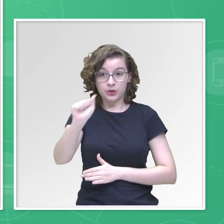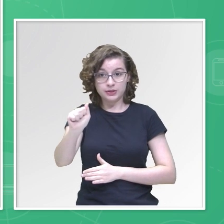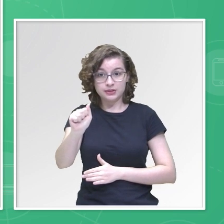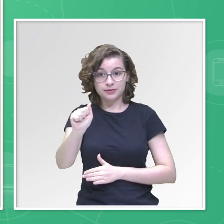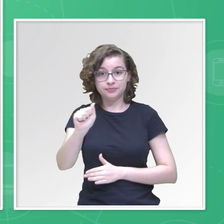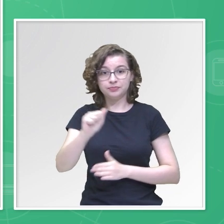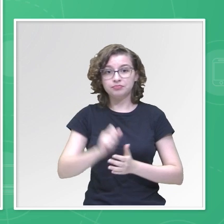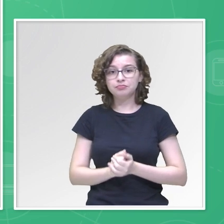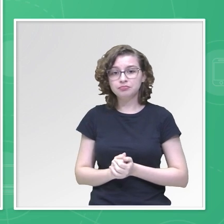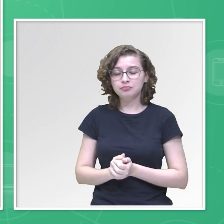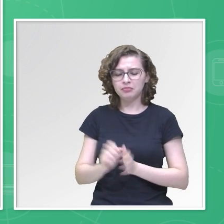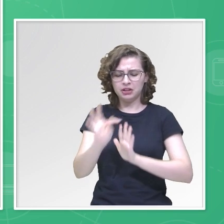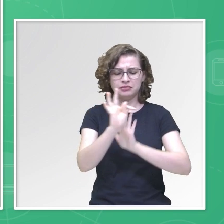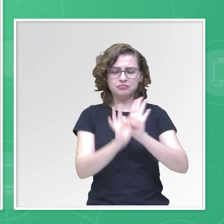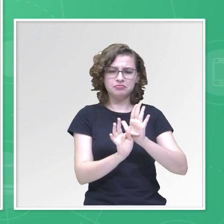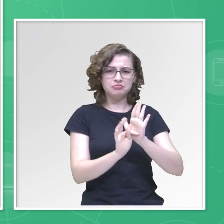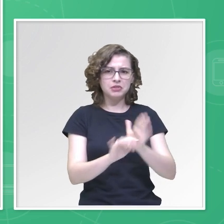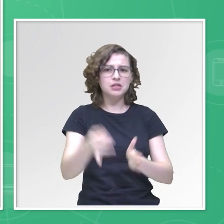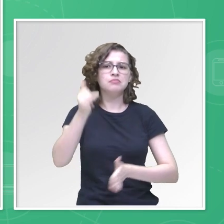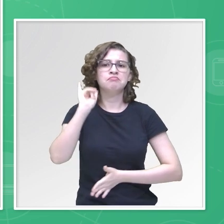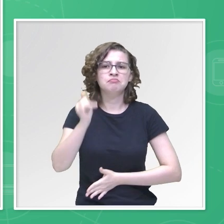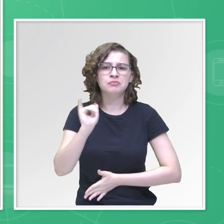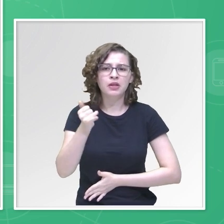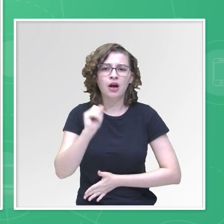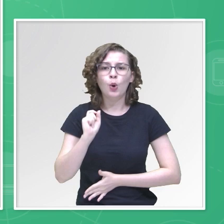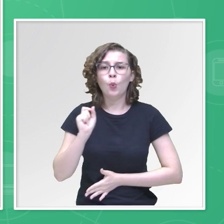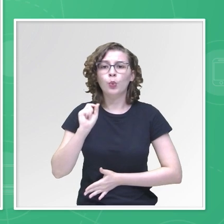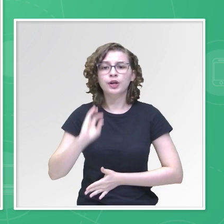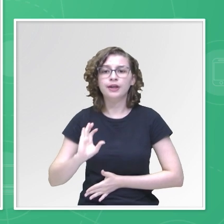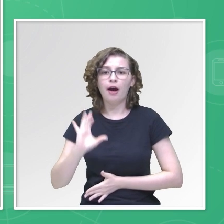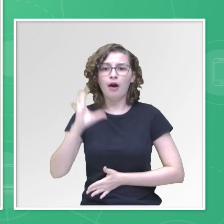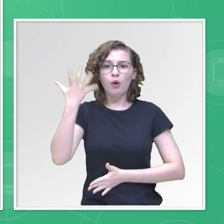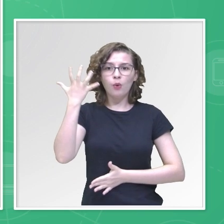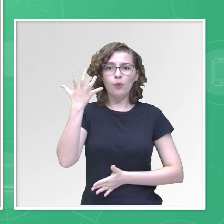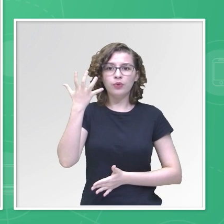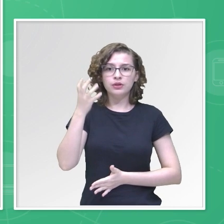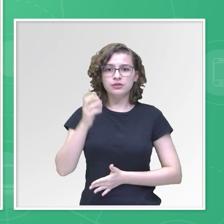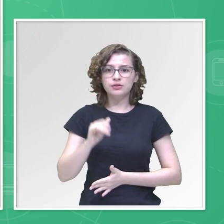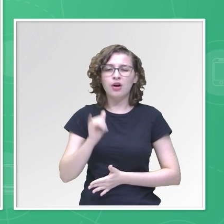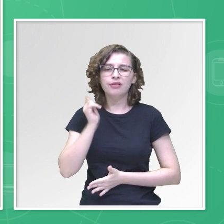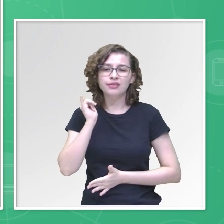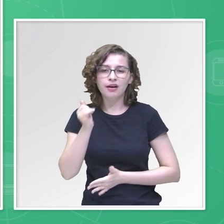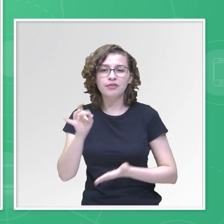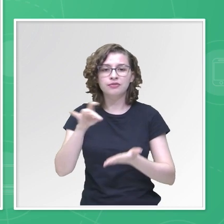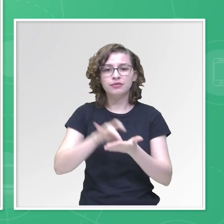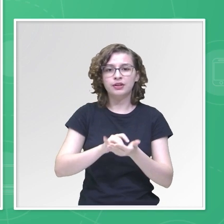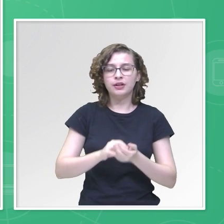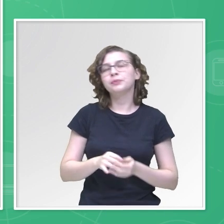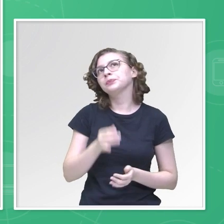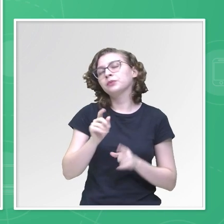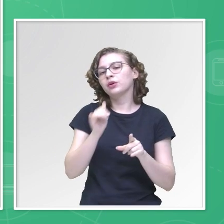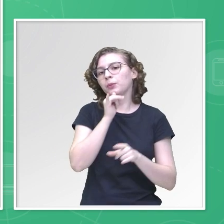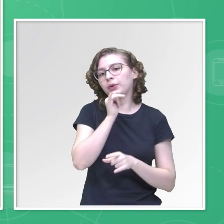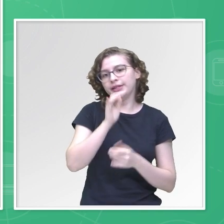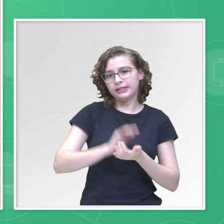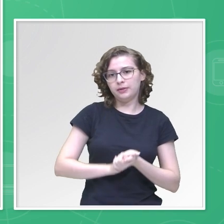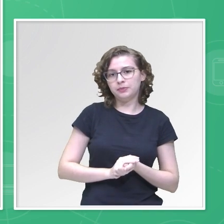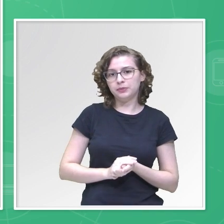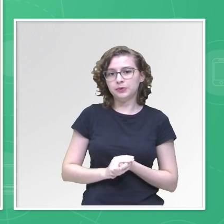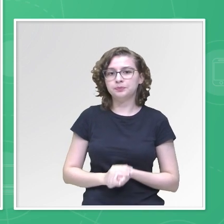alguns fatos e acontecimentos exemplo de texto narrativo romance novela